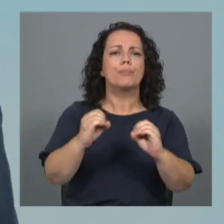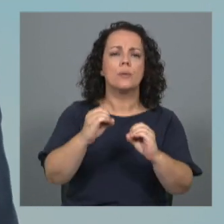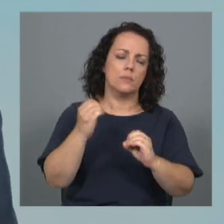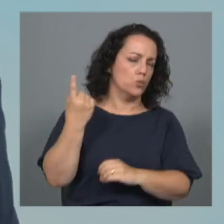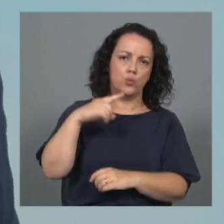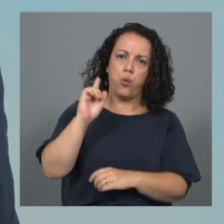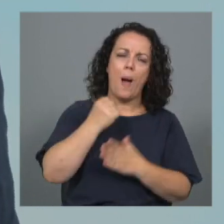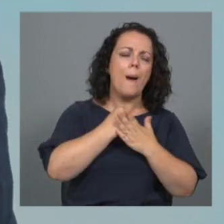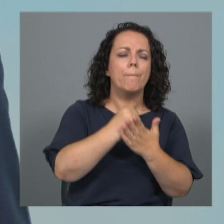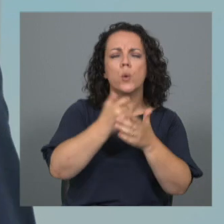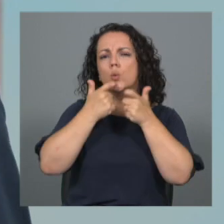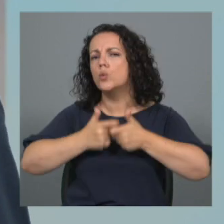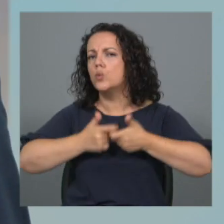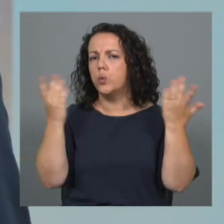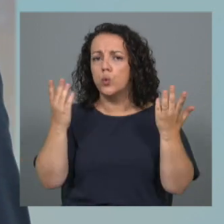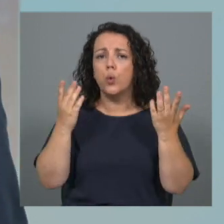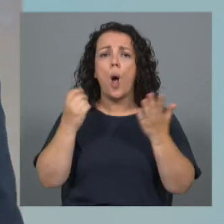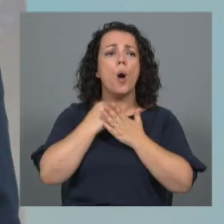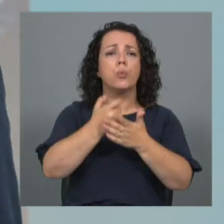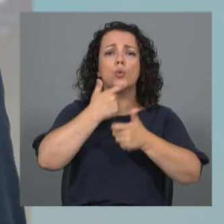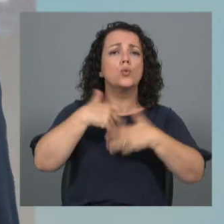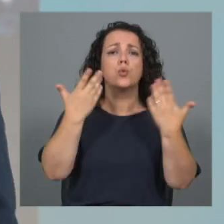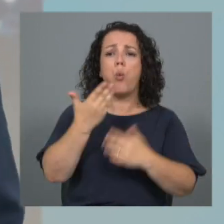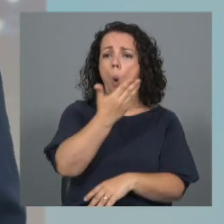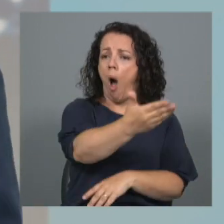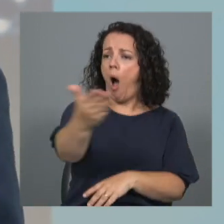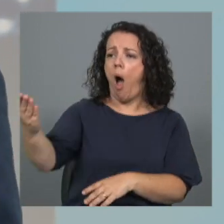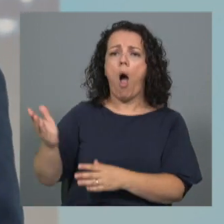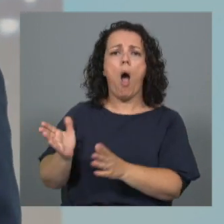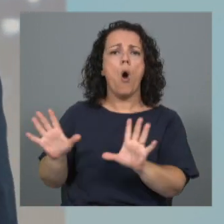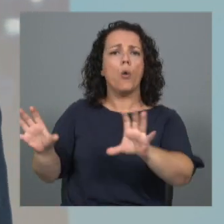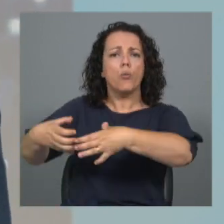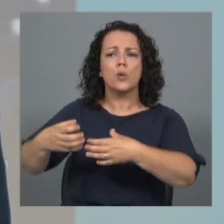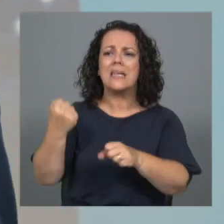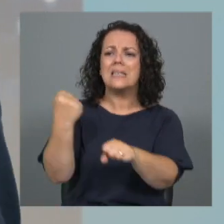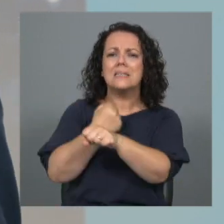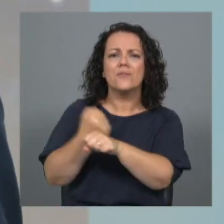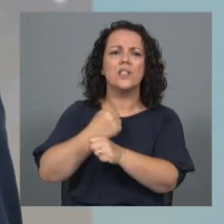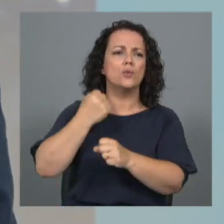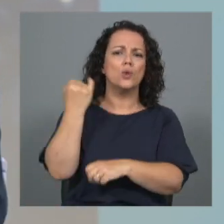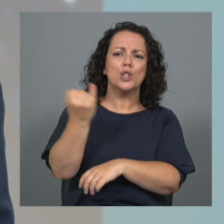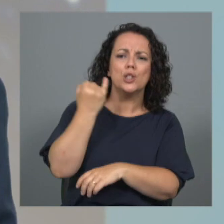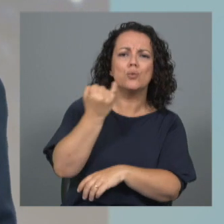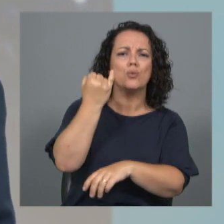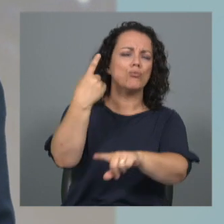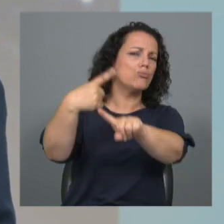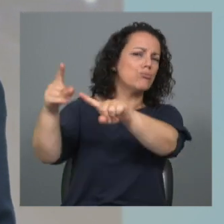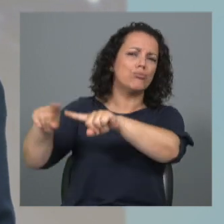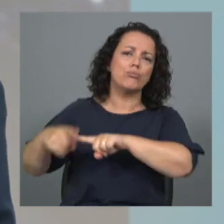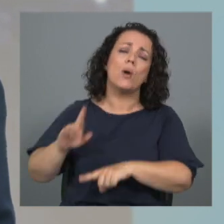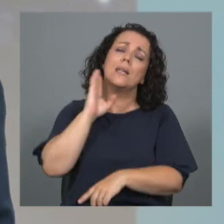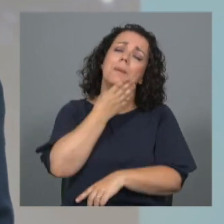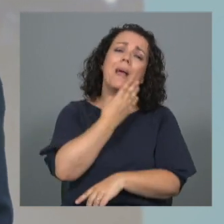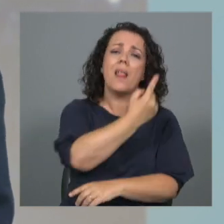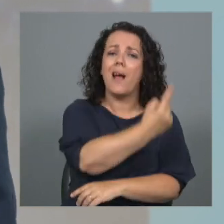recorrer aos recursos disponíveis na comunidade, de outras instituições, de outros serviços, depois depende de cada diagnóstico que